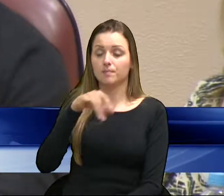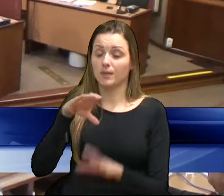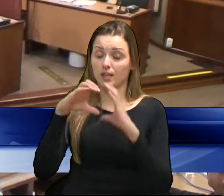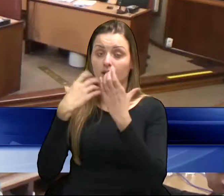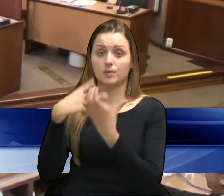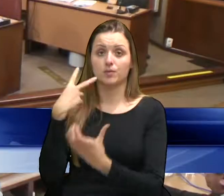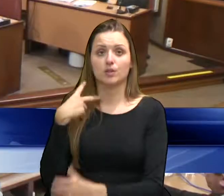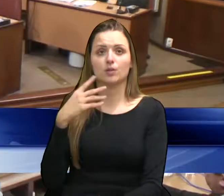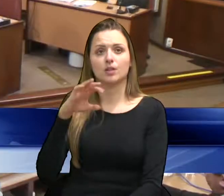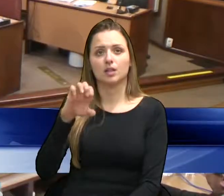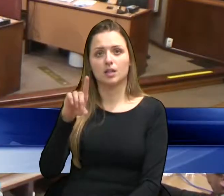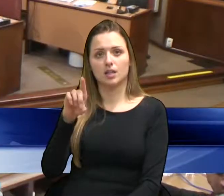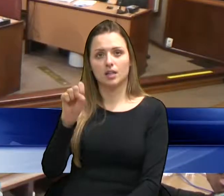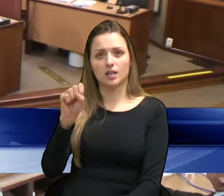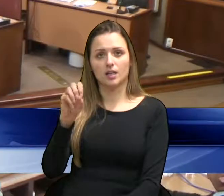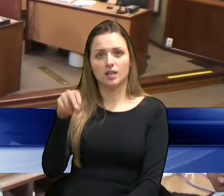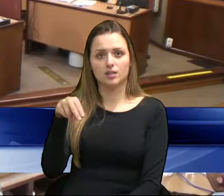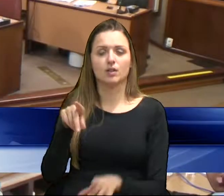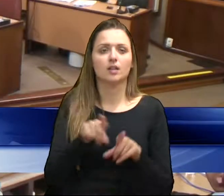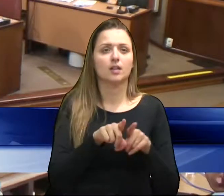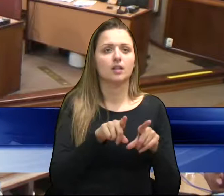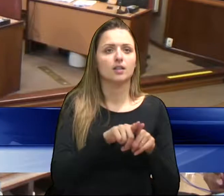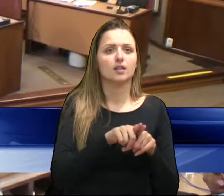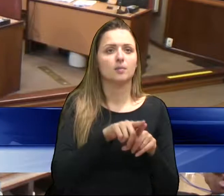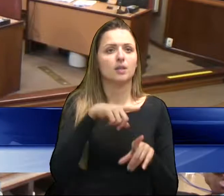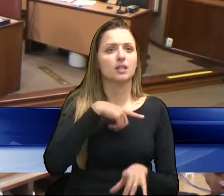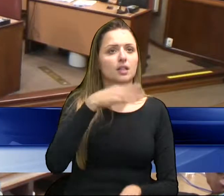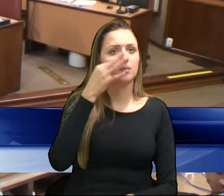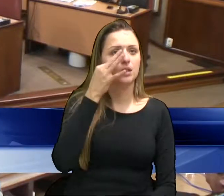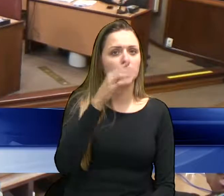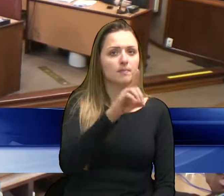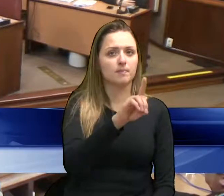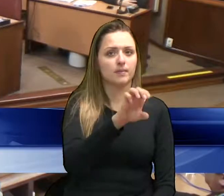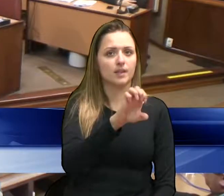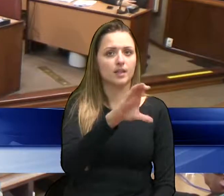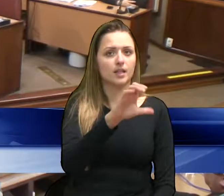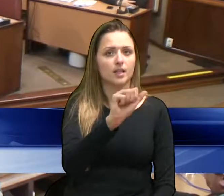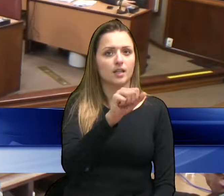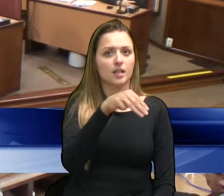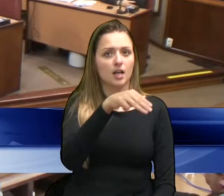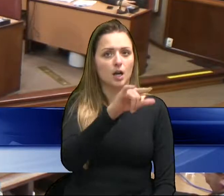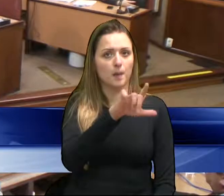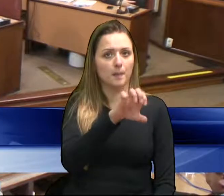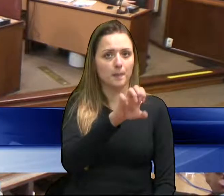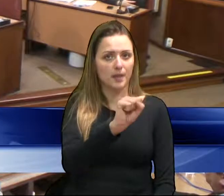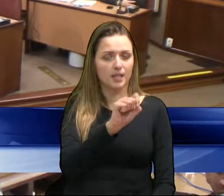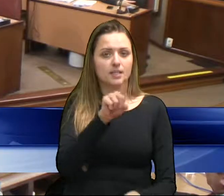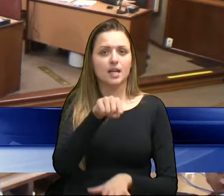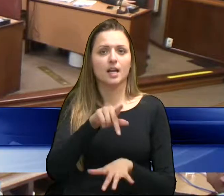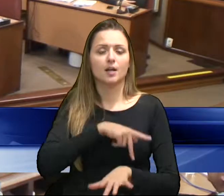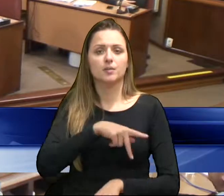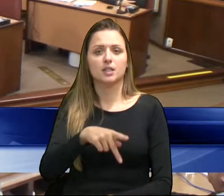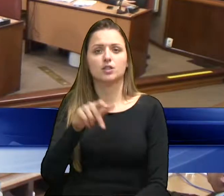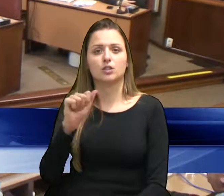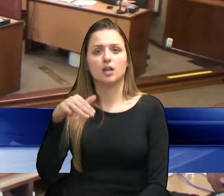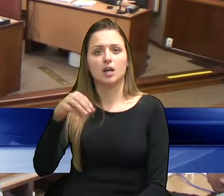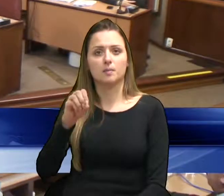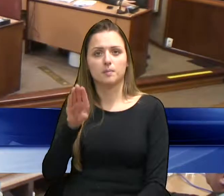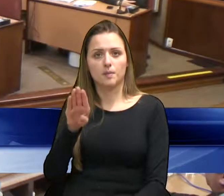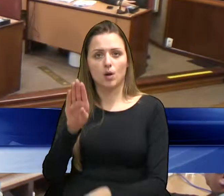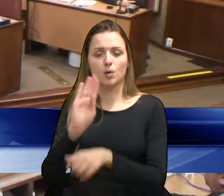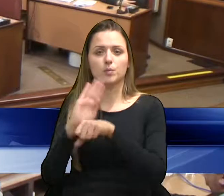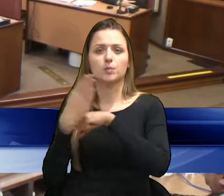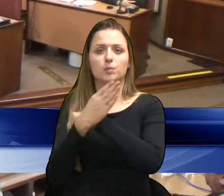casa. Temos também aqui o seu Decamiles. Decamiles é presidente da MOB Santa Lúcia e também nesse